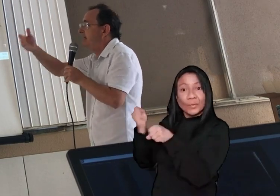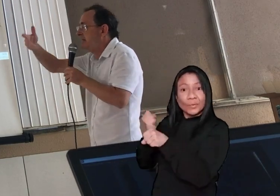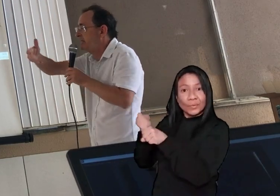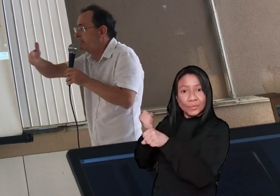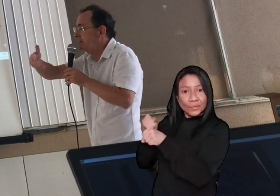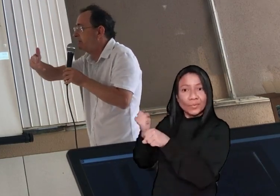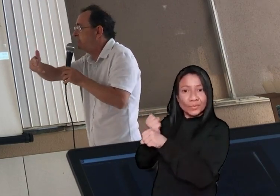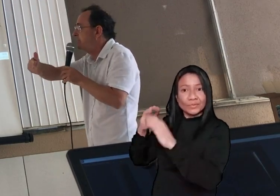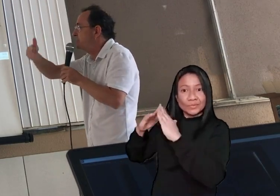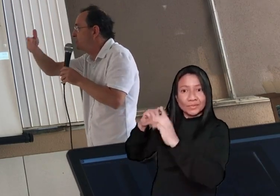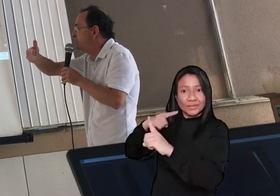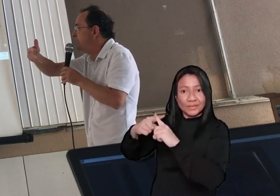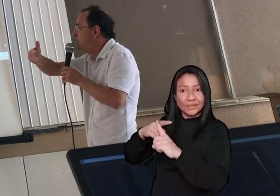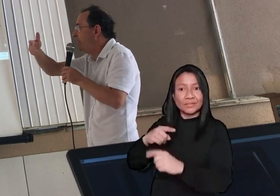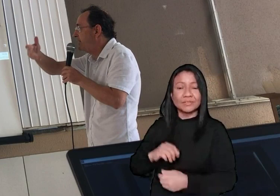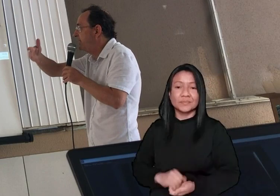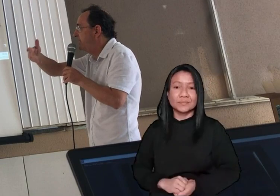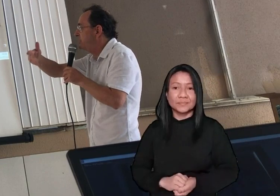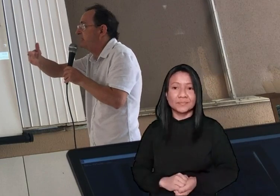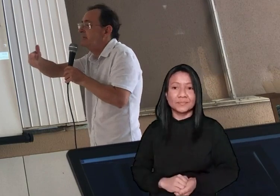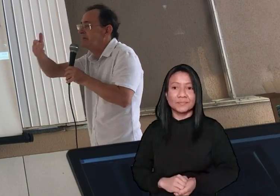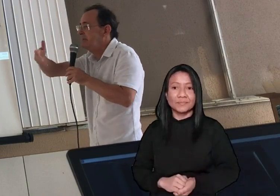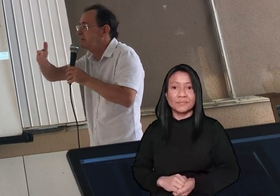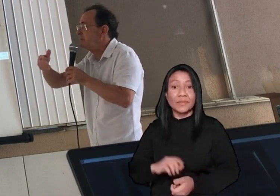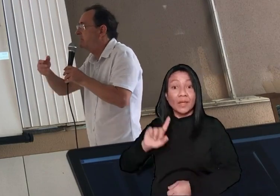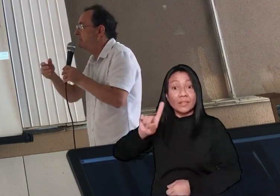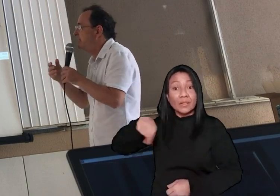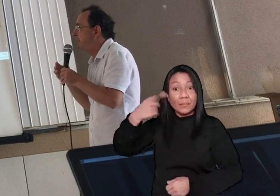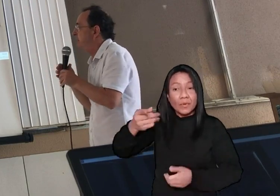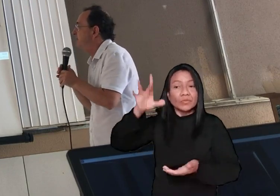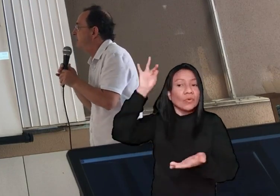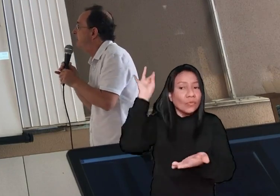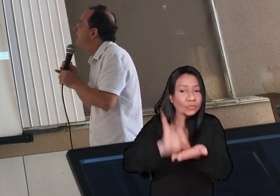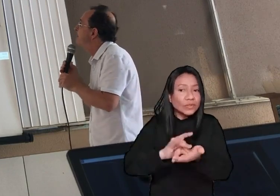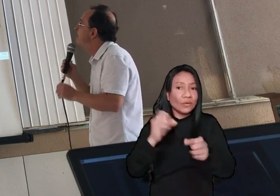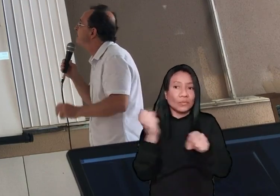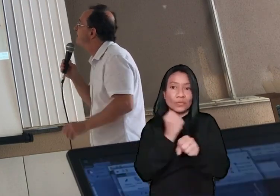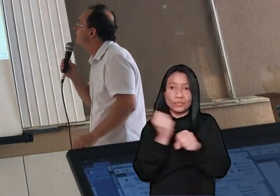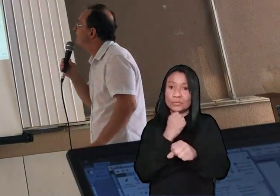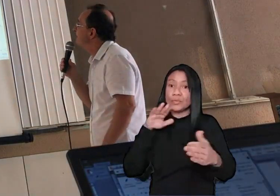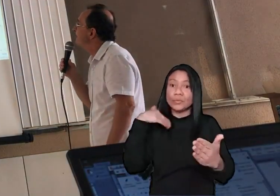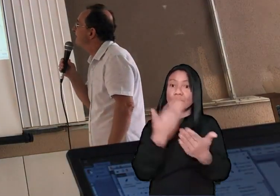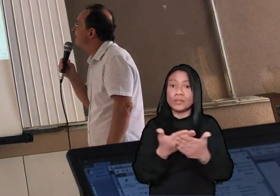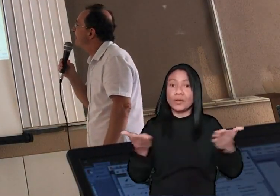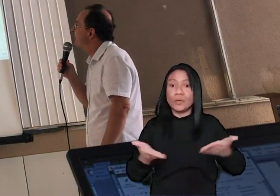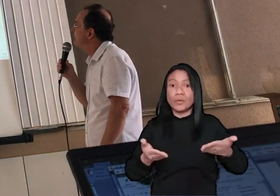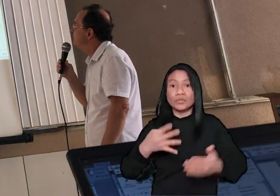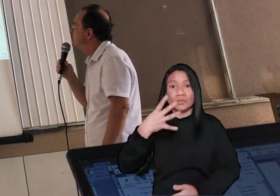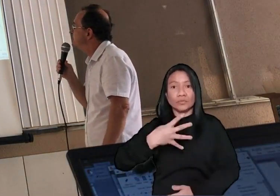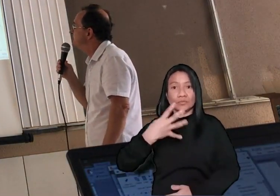construção da que nós temos hoje, que é a quarta igreja, que é a catedral. Tá?